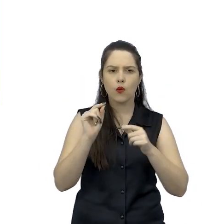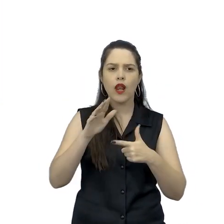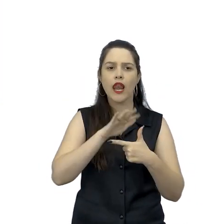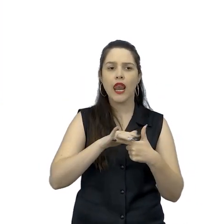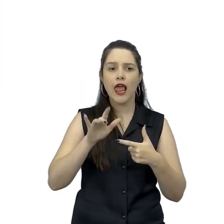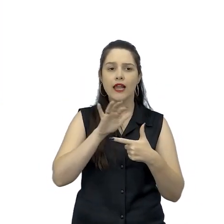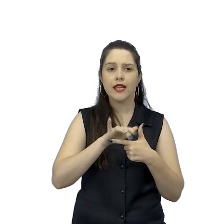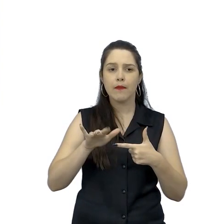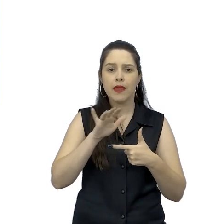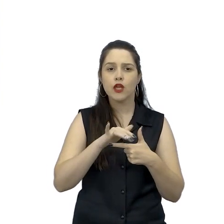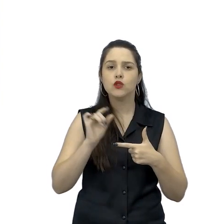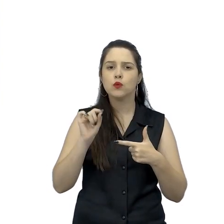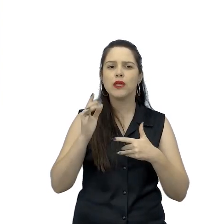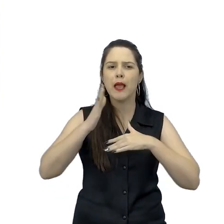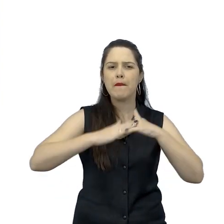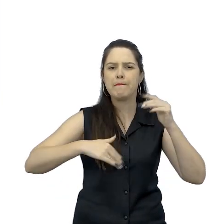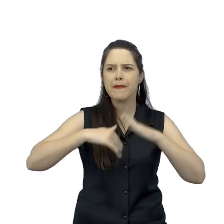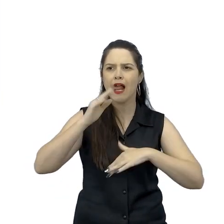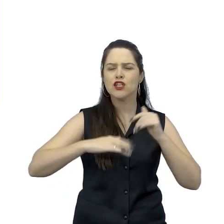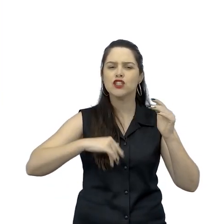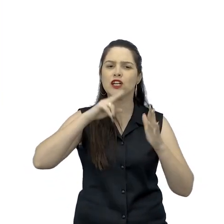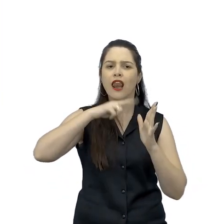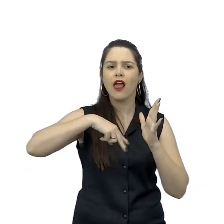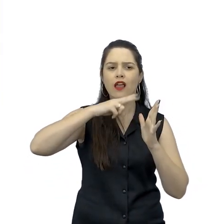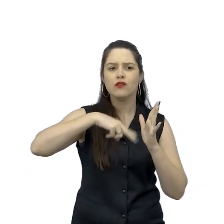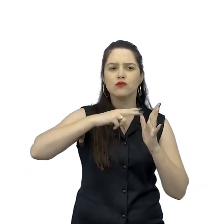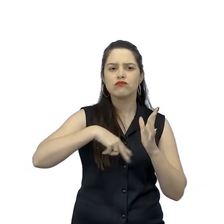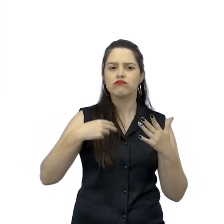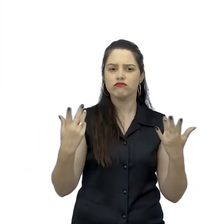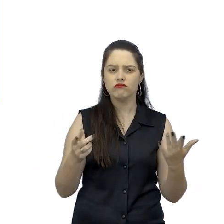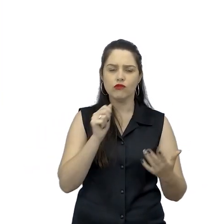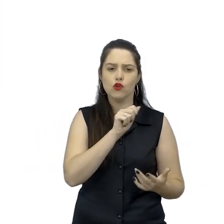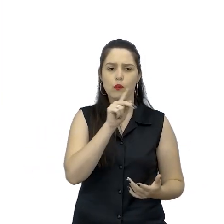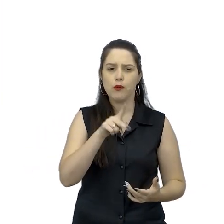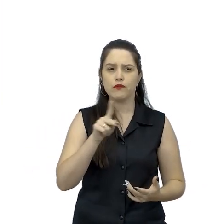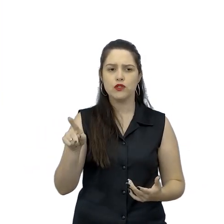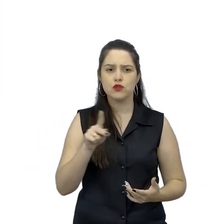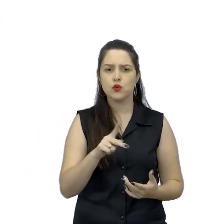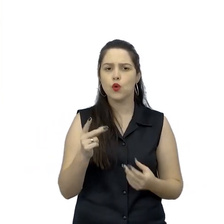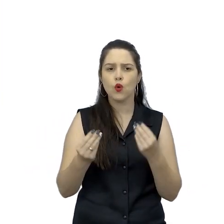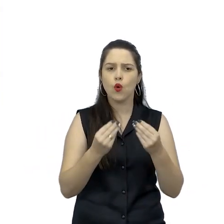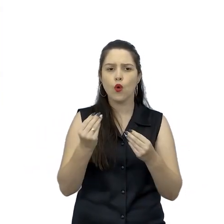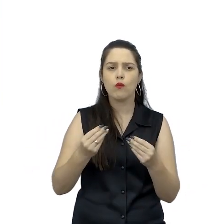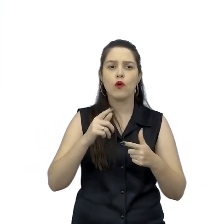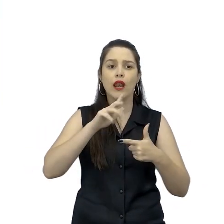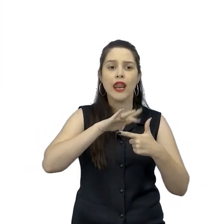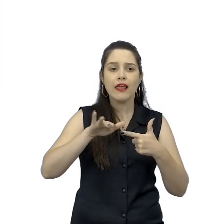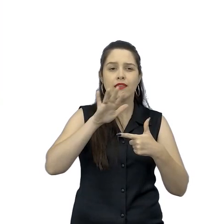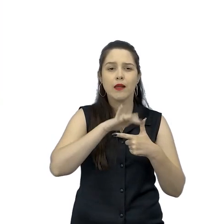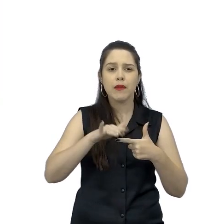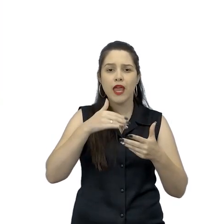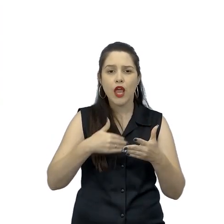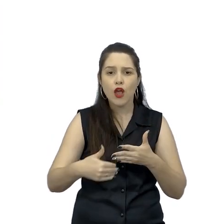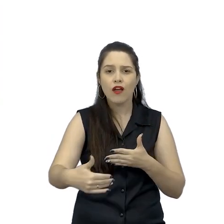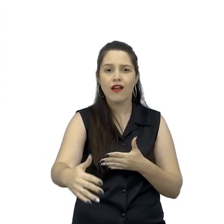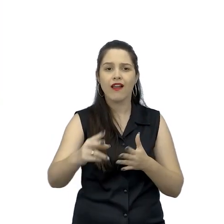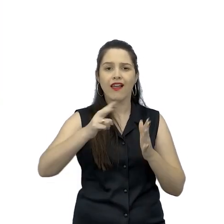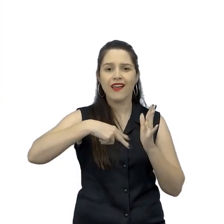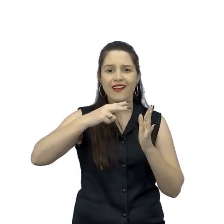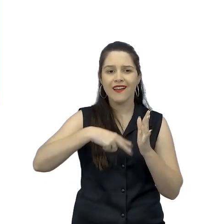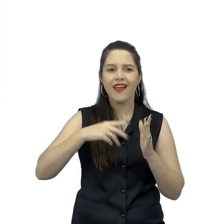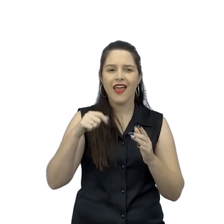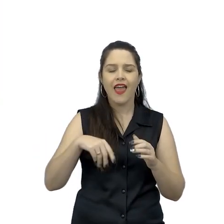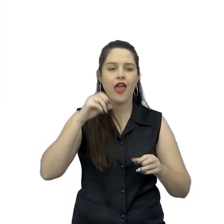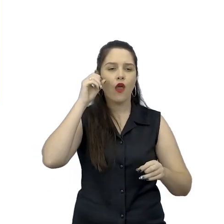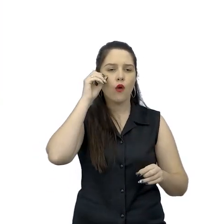letramento é igual à prática de leitura. Seria isso, professor? Ou letramento, além da prática de leitura, é um conhecimento